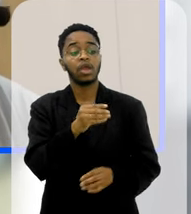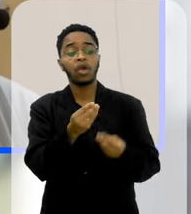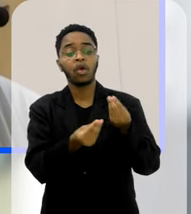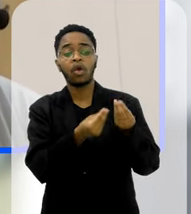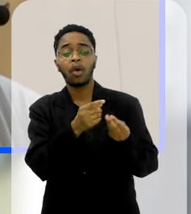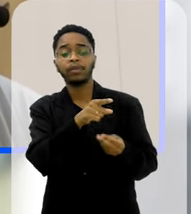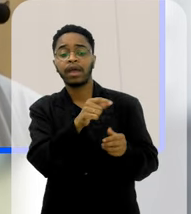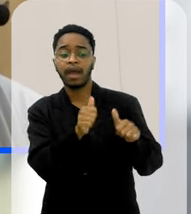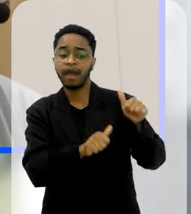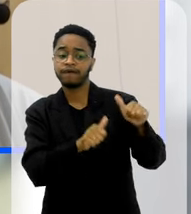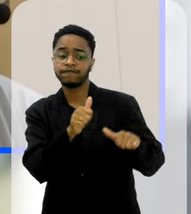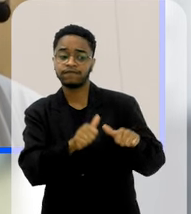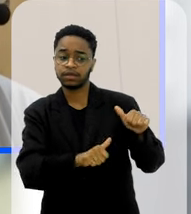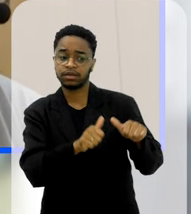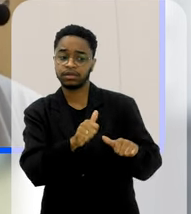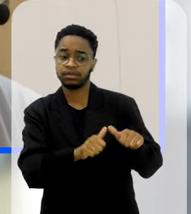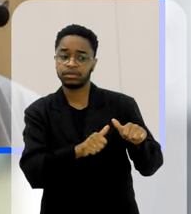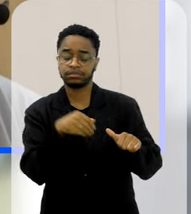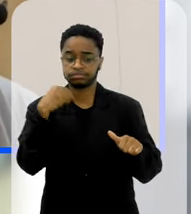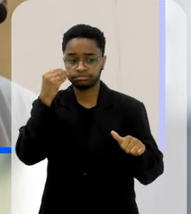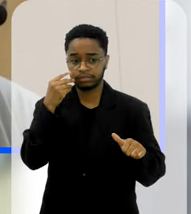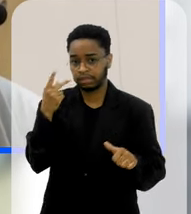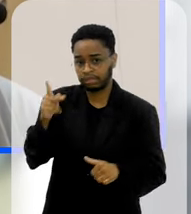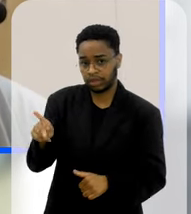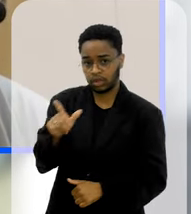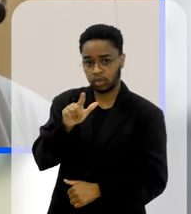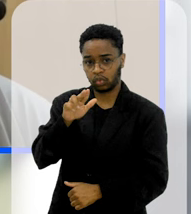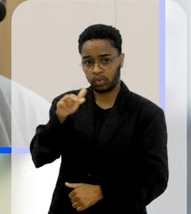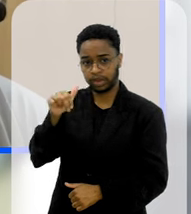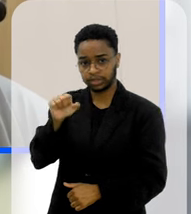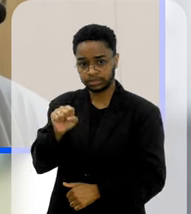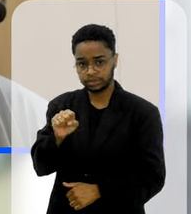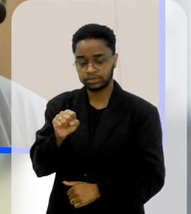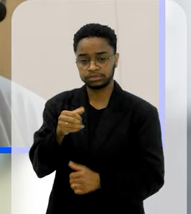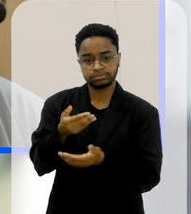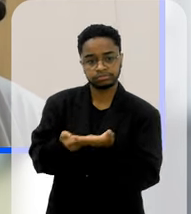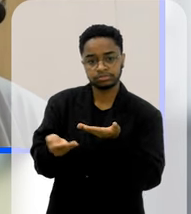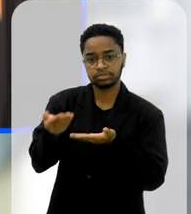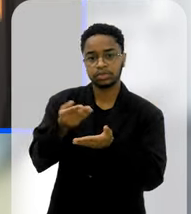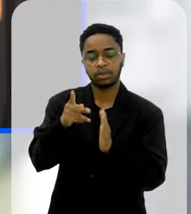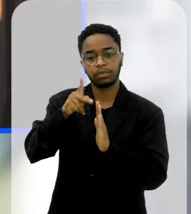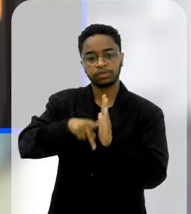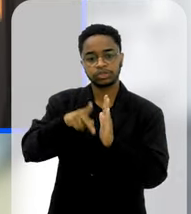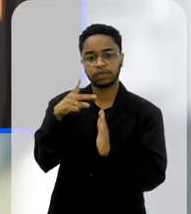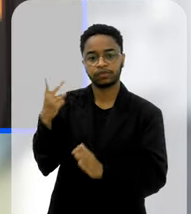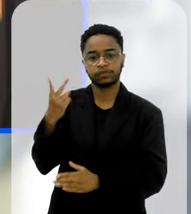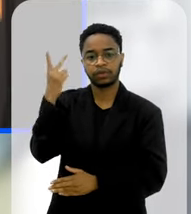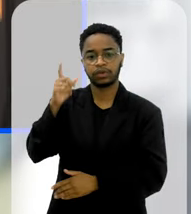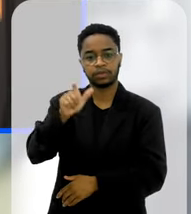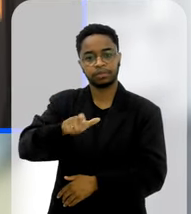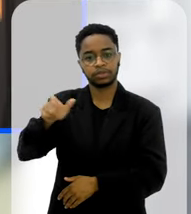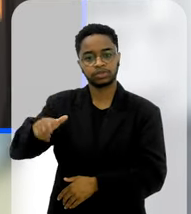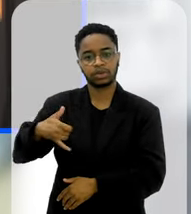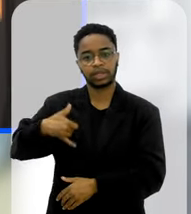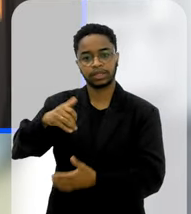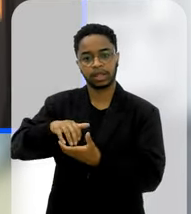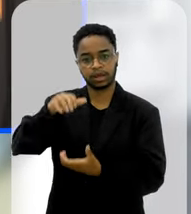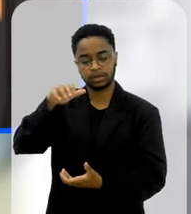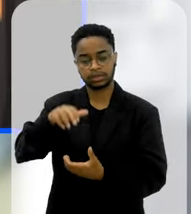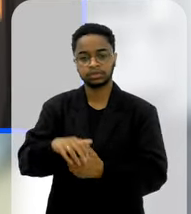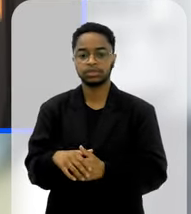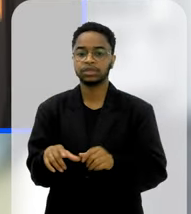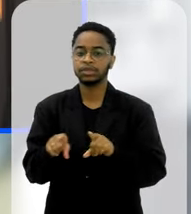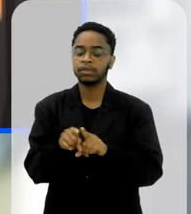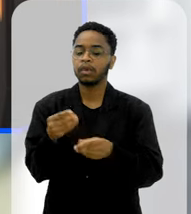Muito bom. Desembargadora, como é que a senhora, avalia, né, essa experiência do Lucas, né, envolvido em projetos que valorizem